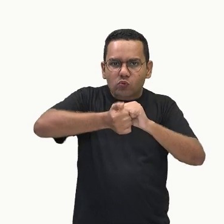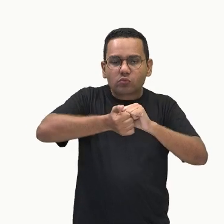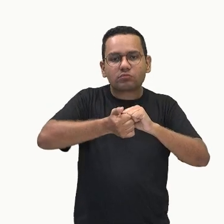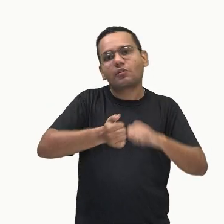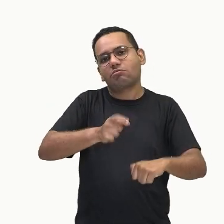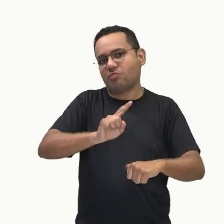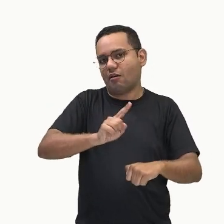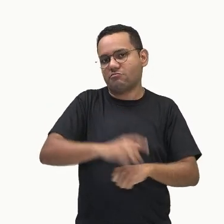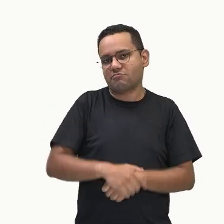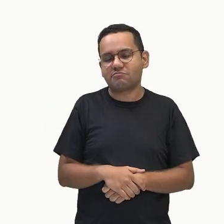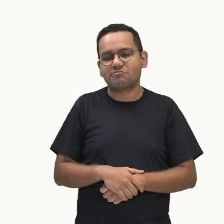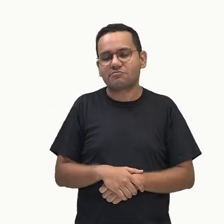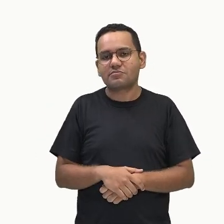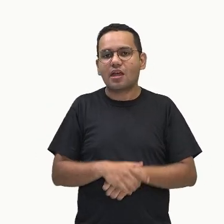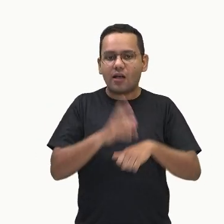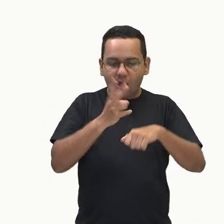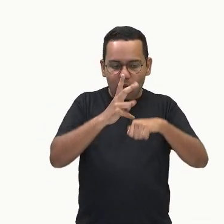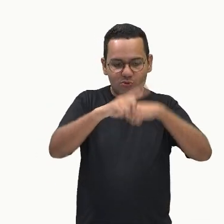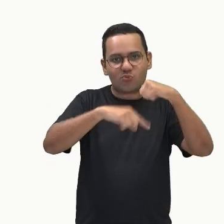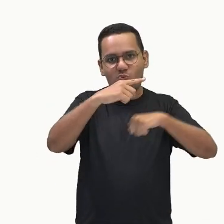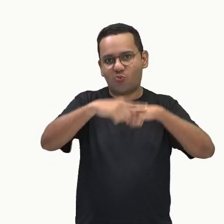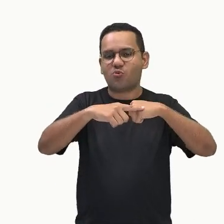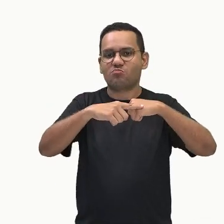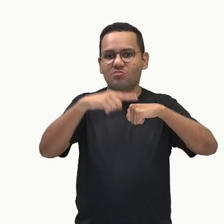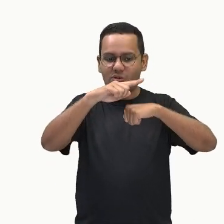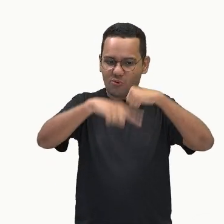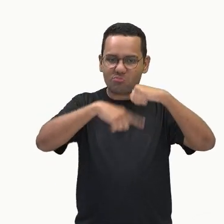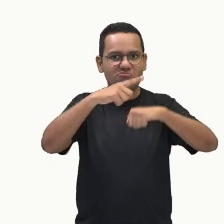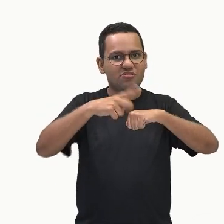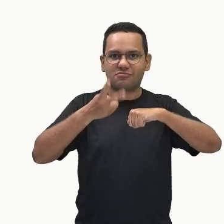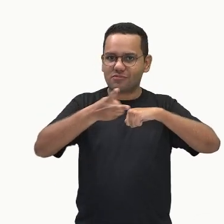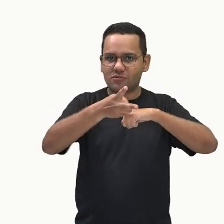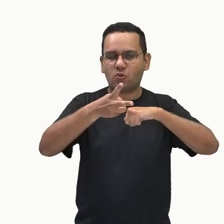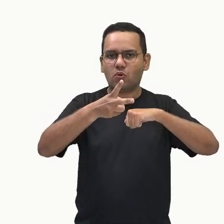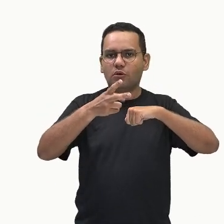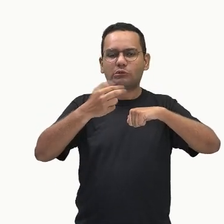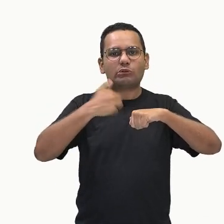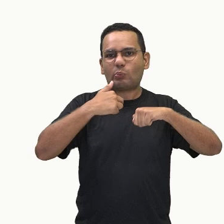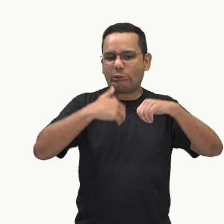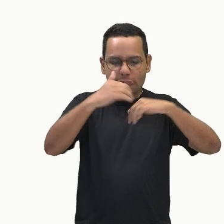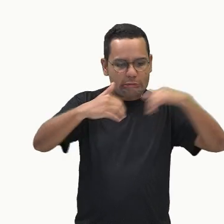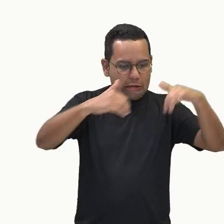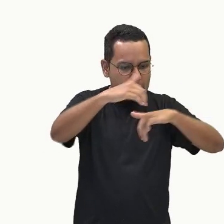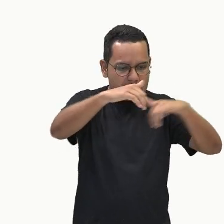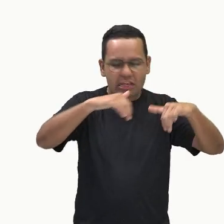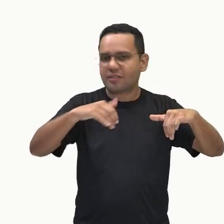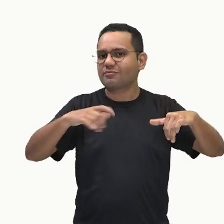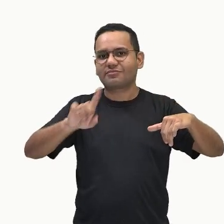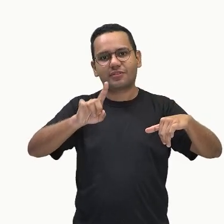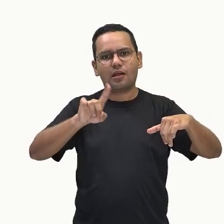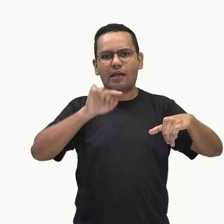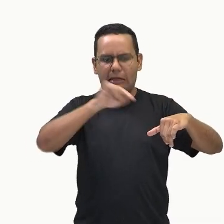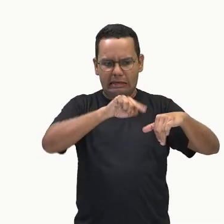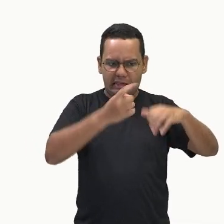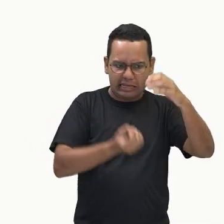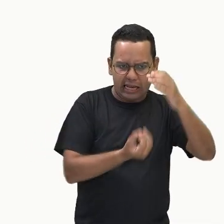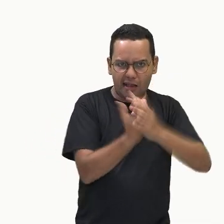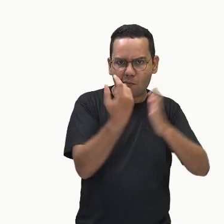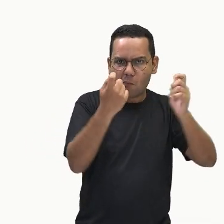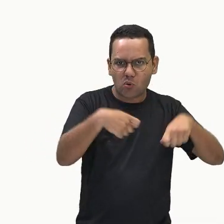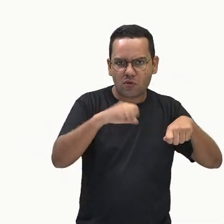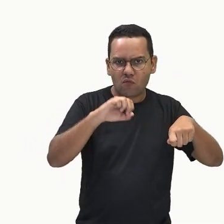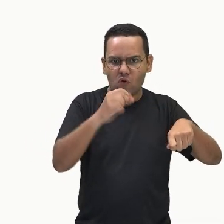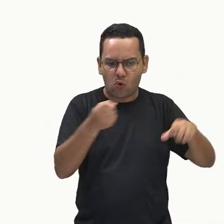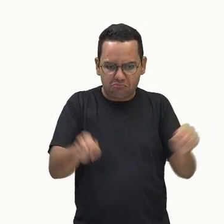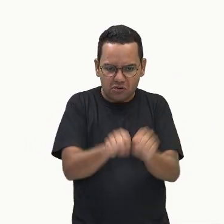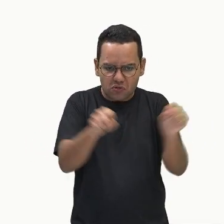átomos são permanentes e indivisíveis, não podendo ser criados e nem